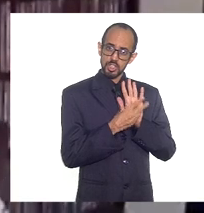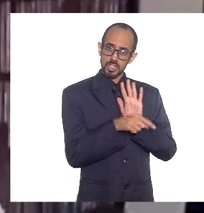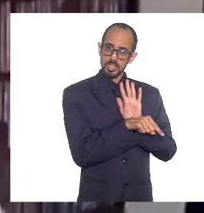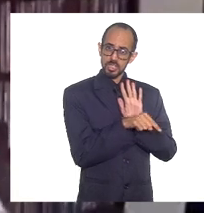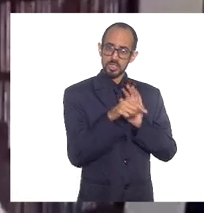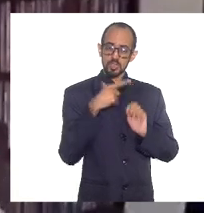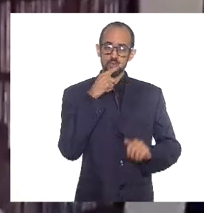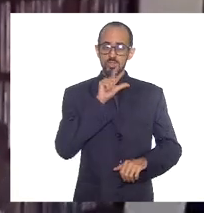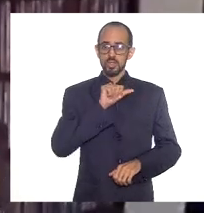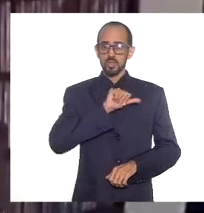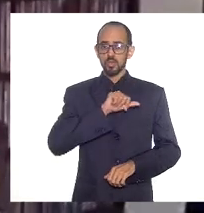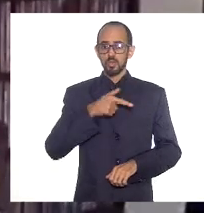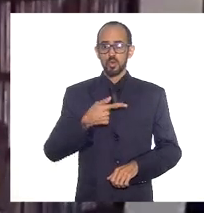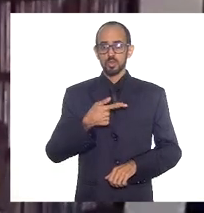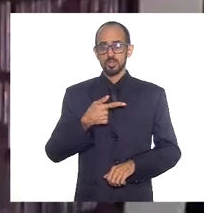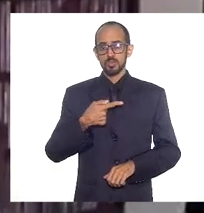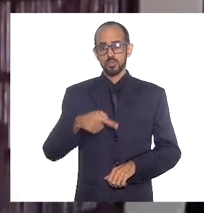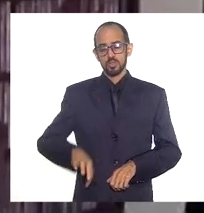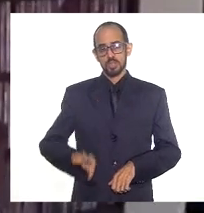11%.